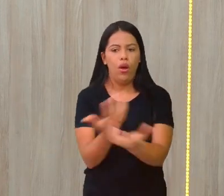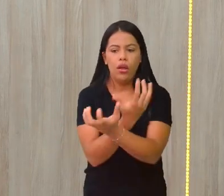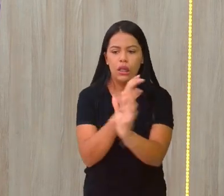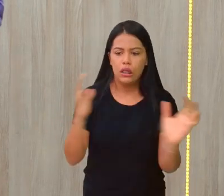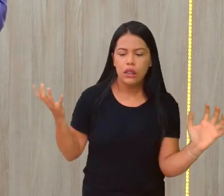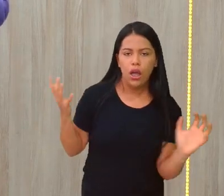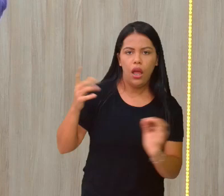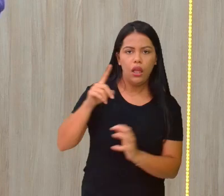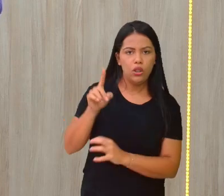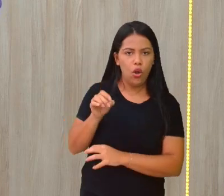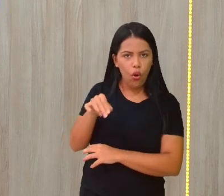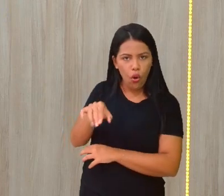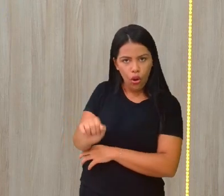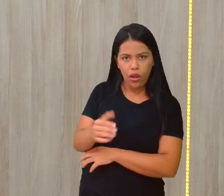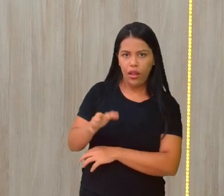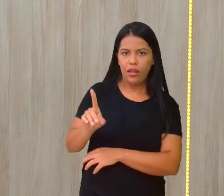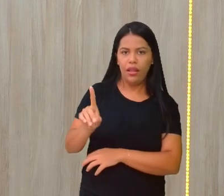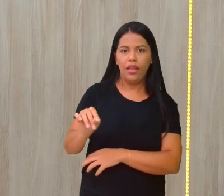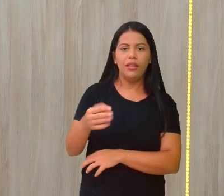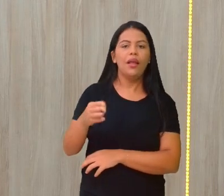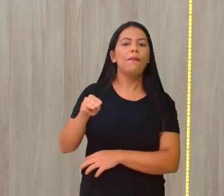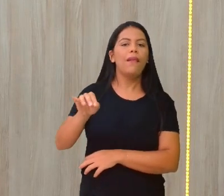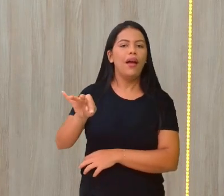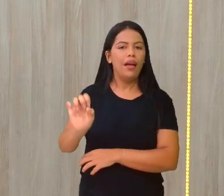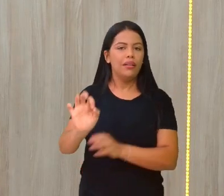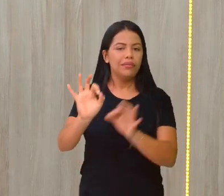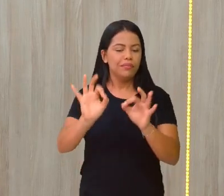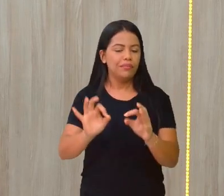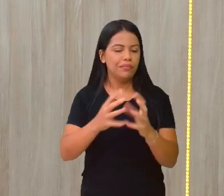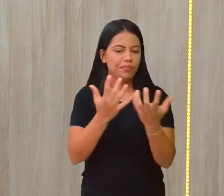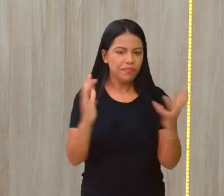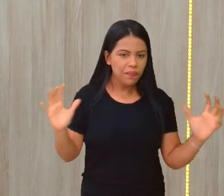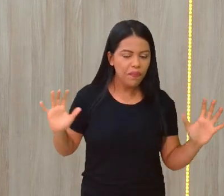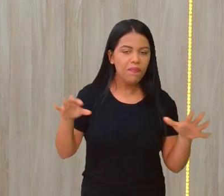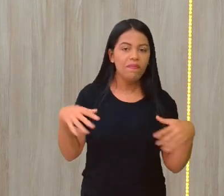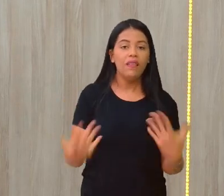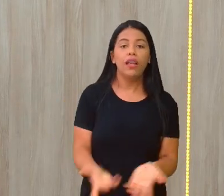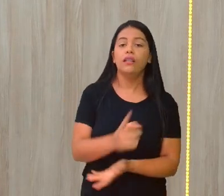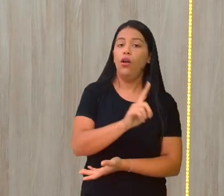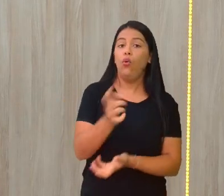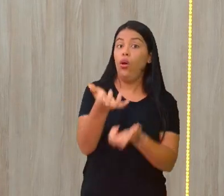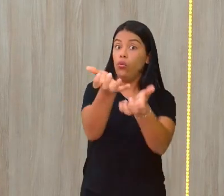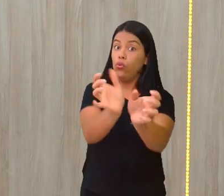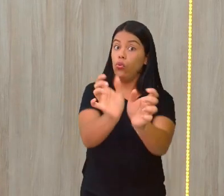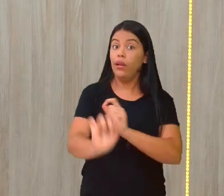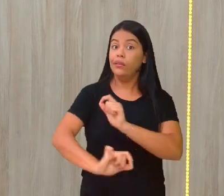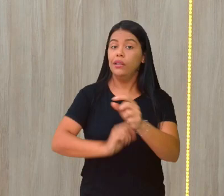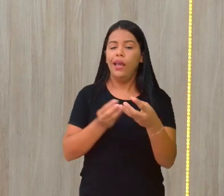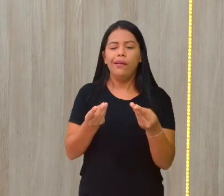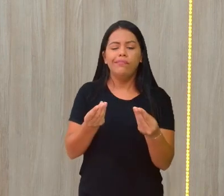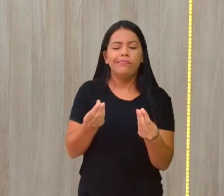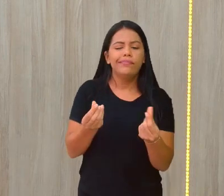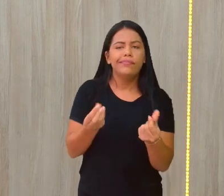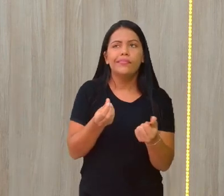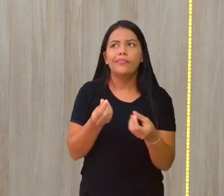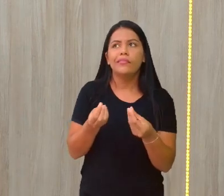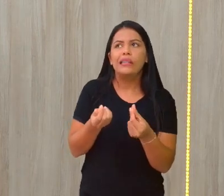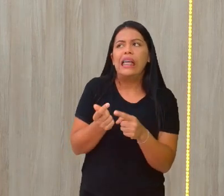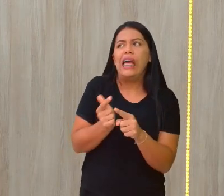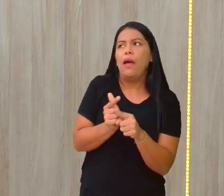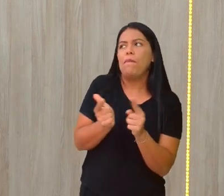Por quê, gente? Também explicando a questão que não quero que exista essa sensibilidade. Ah, mas eu sou de